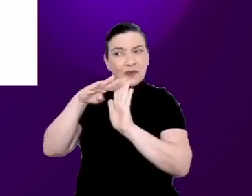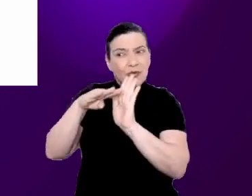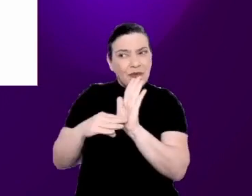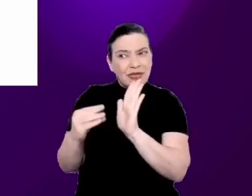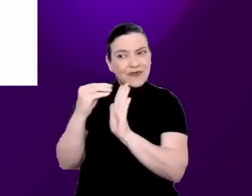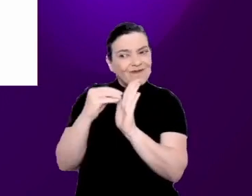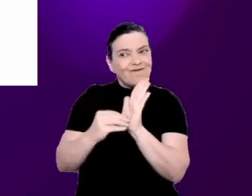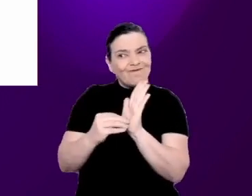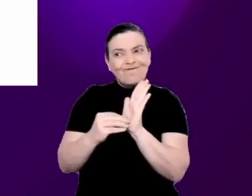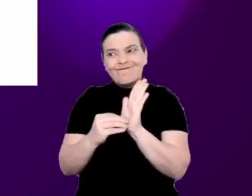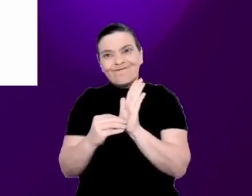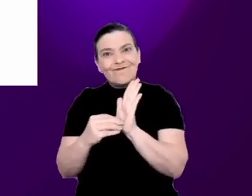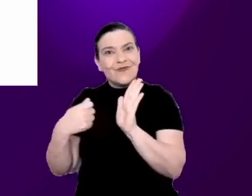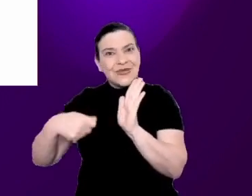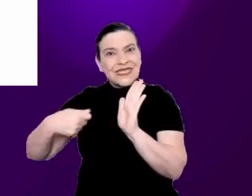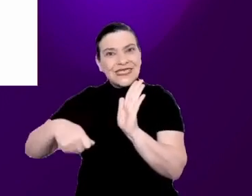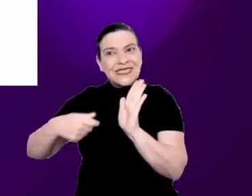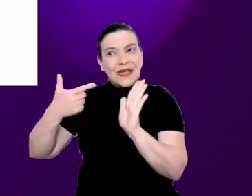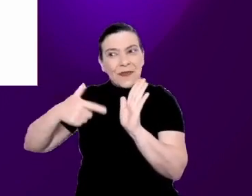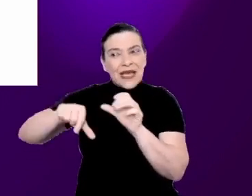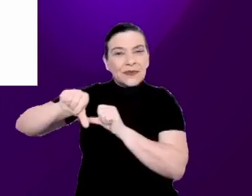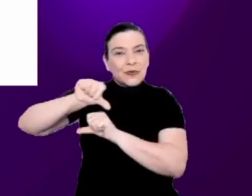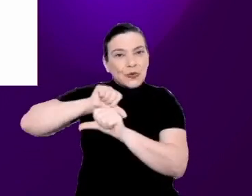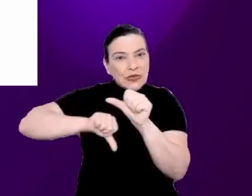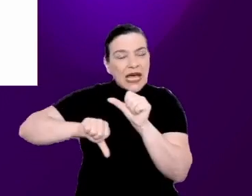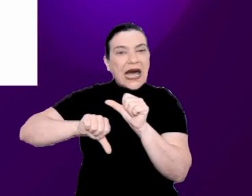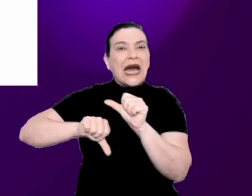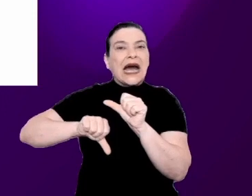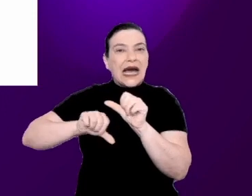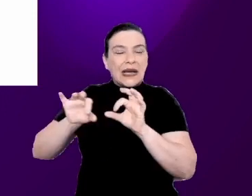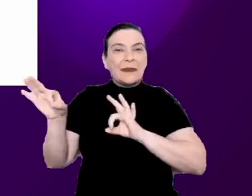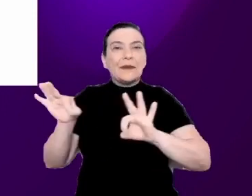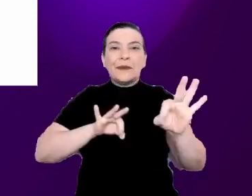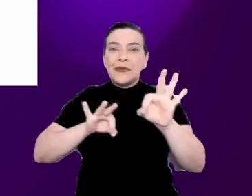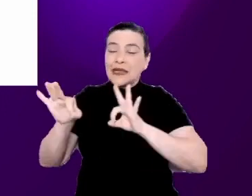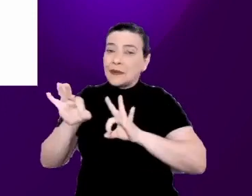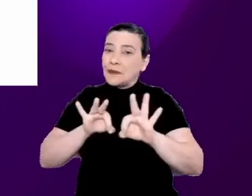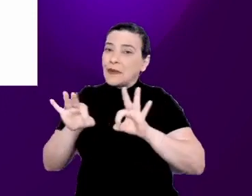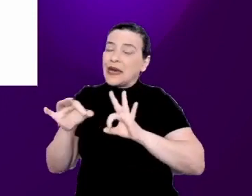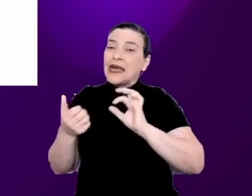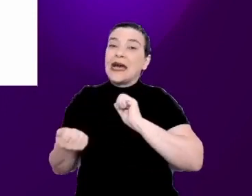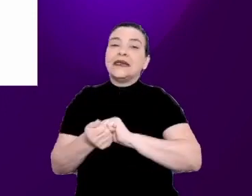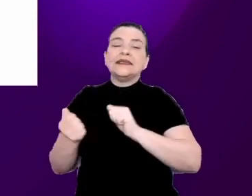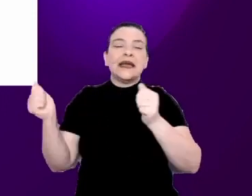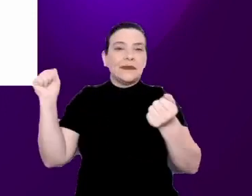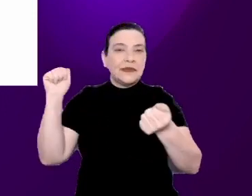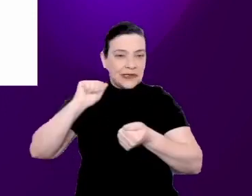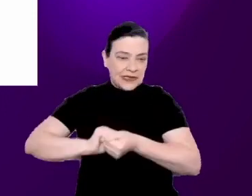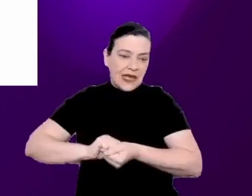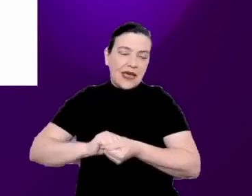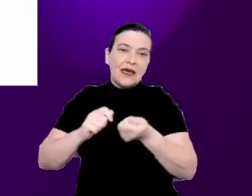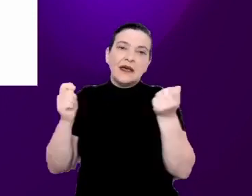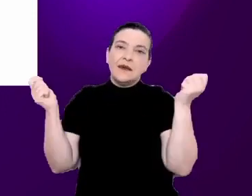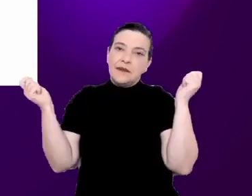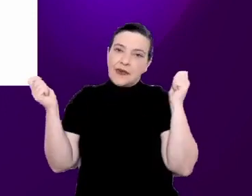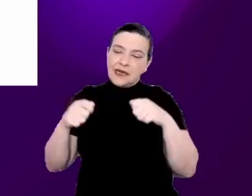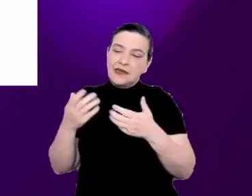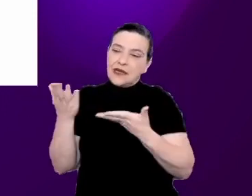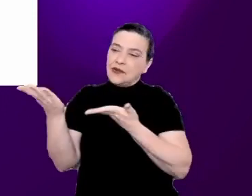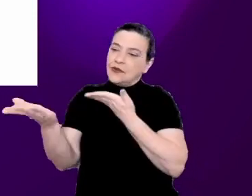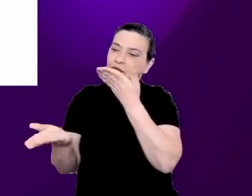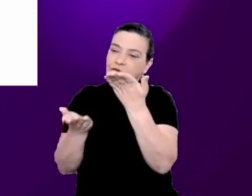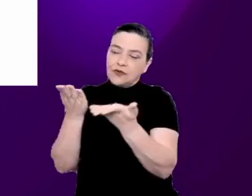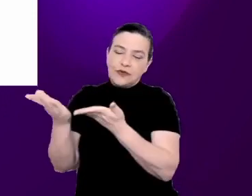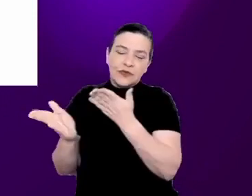preciso já proativamente me reorganizar para que aquele cuidado seja